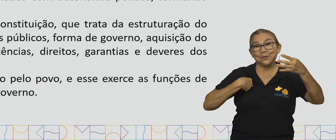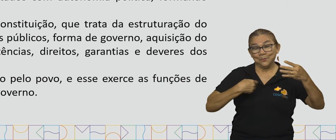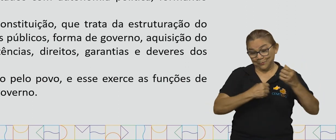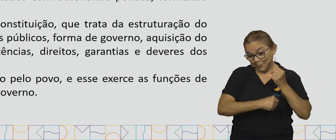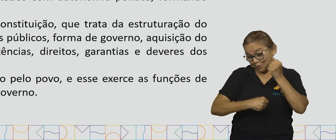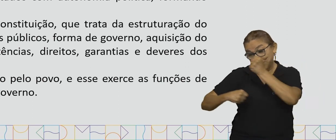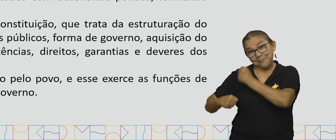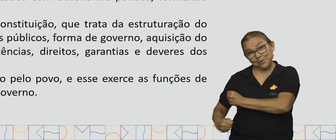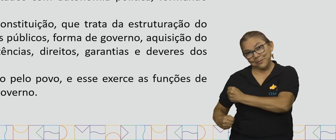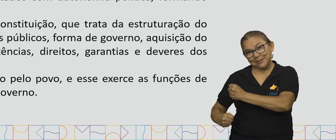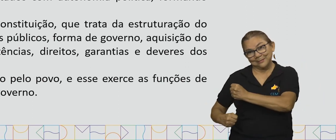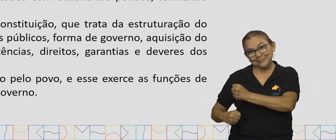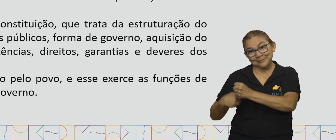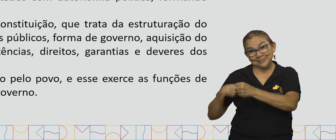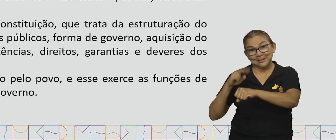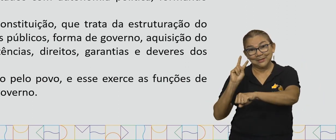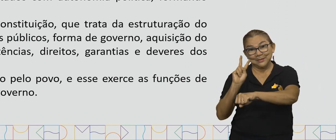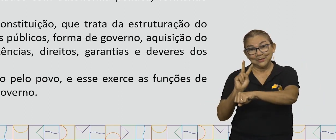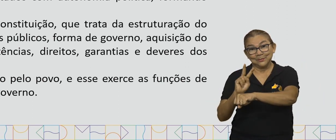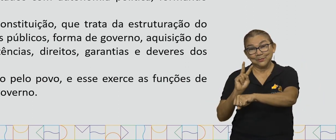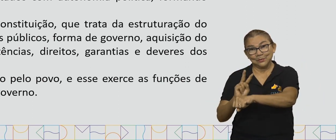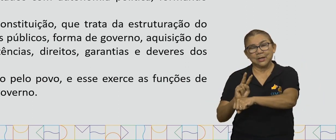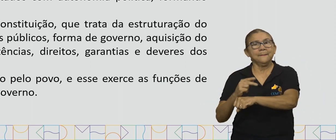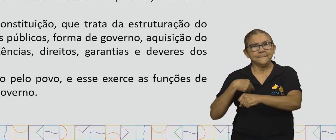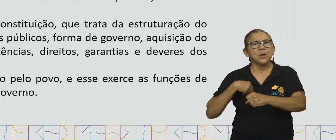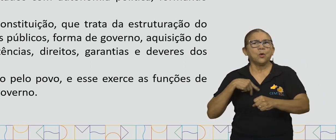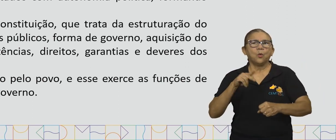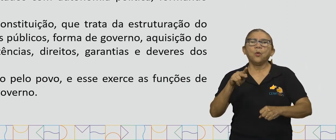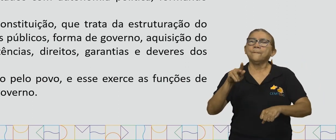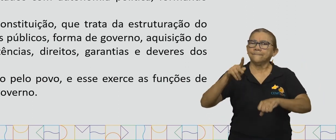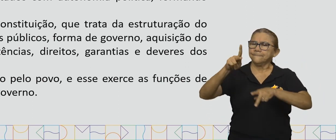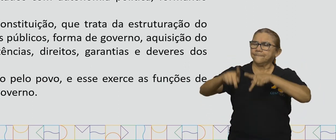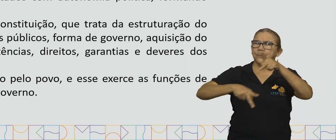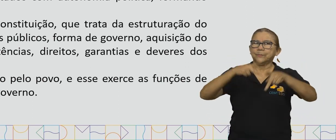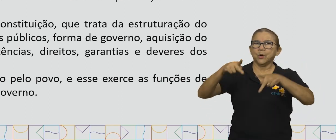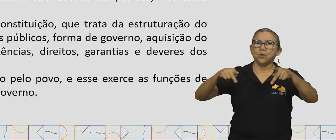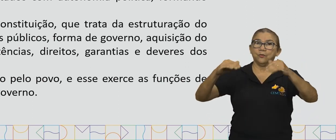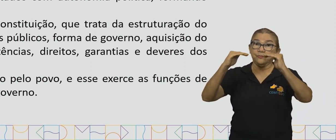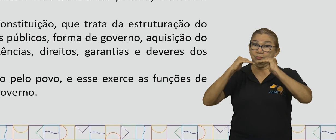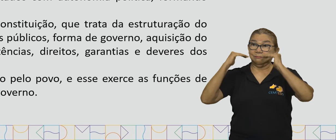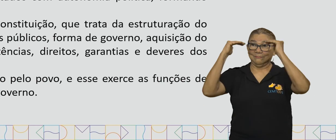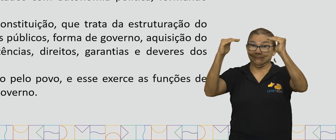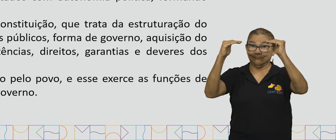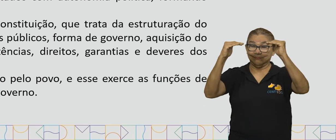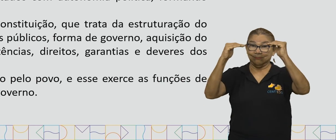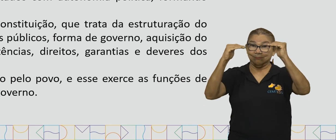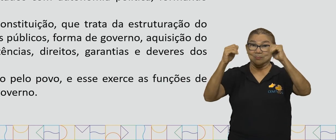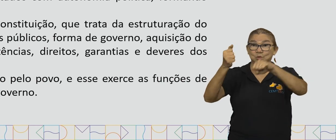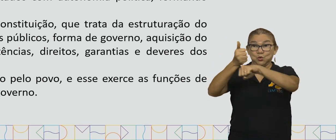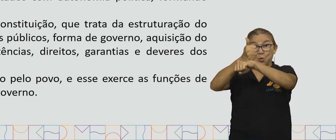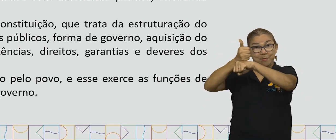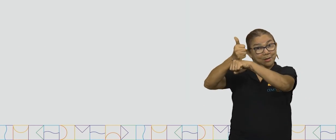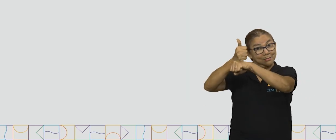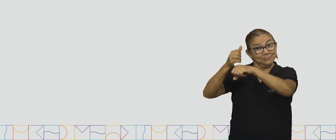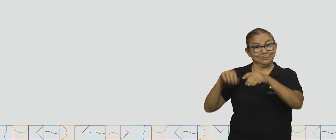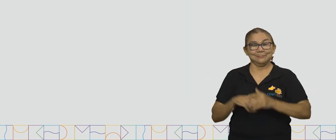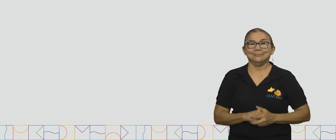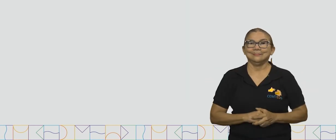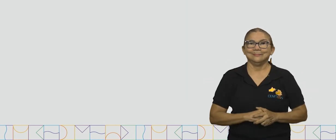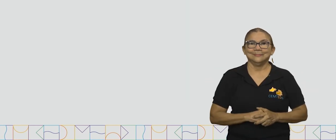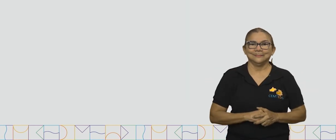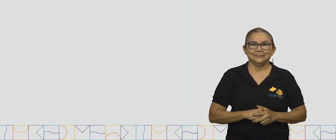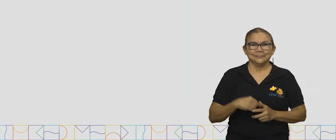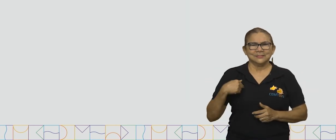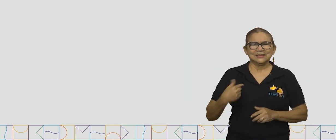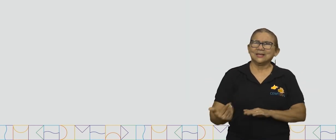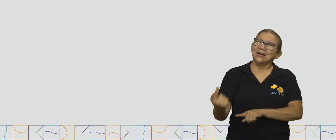atender o interesse geral dos cidadãos. O povo é soberano e é governado por meio de representantes investidos nos poderes.